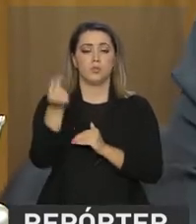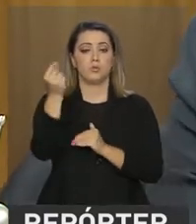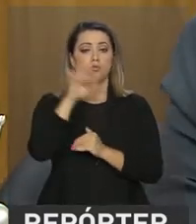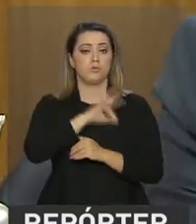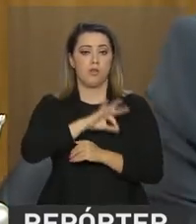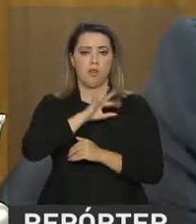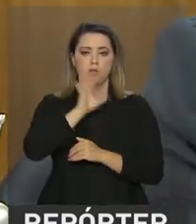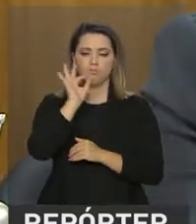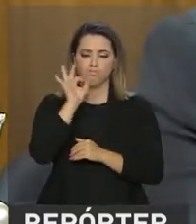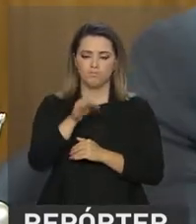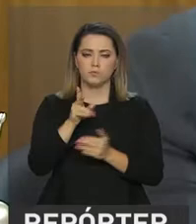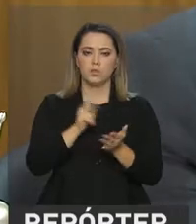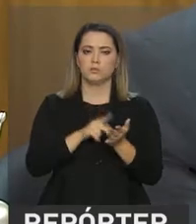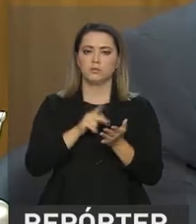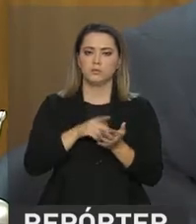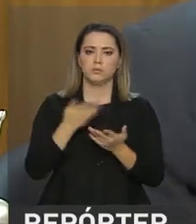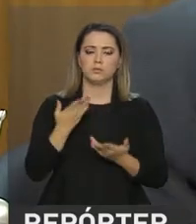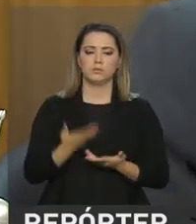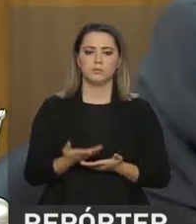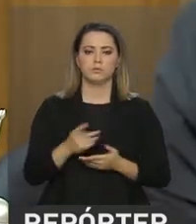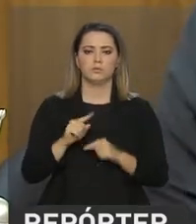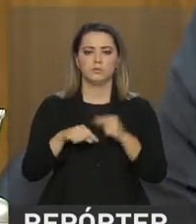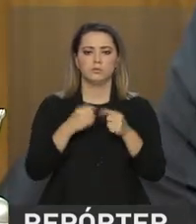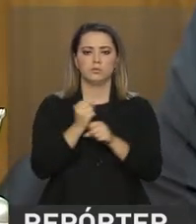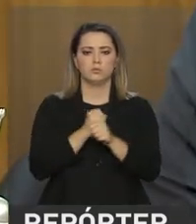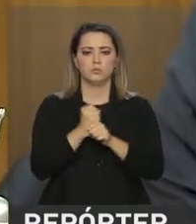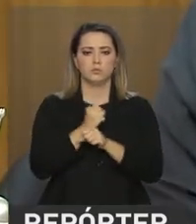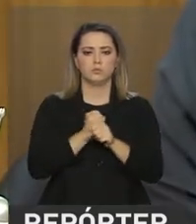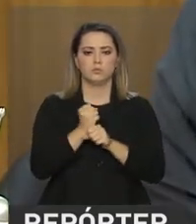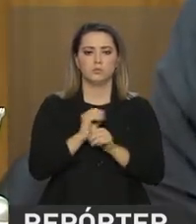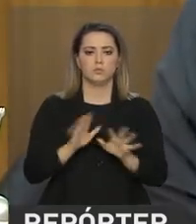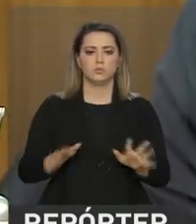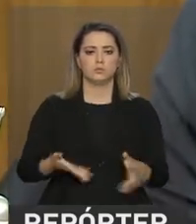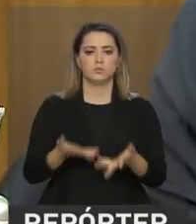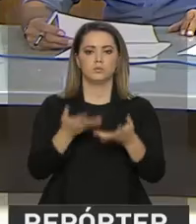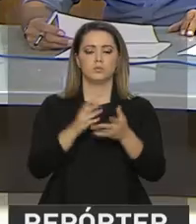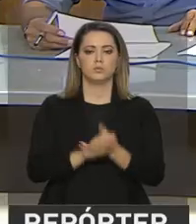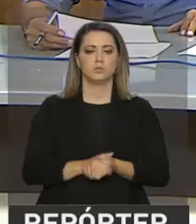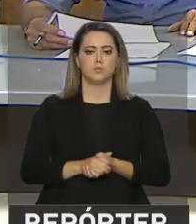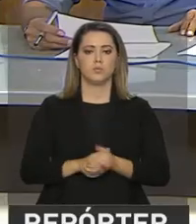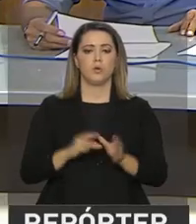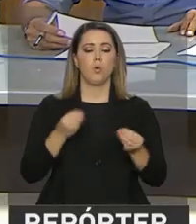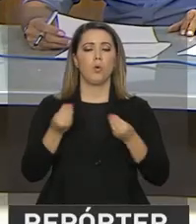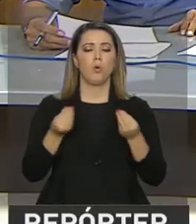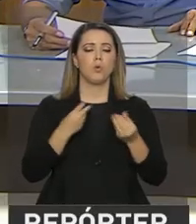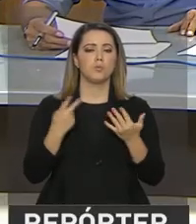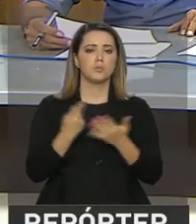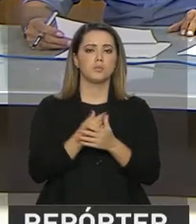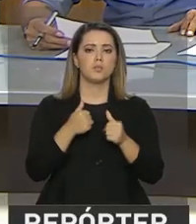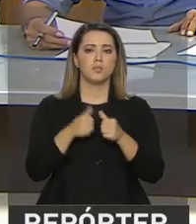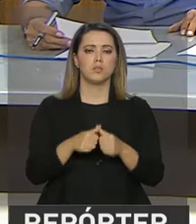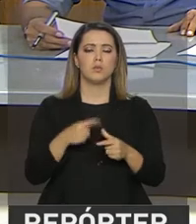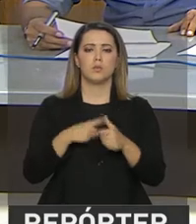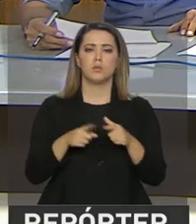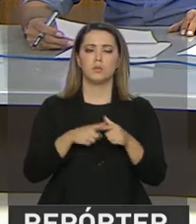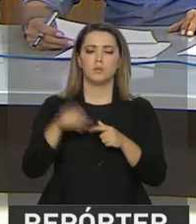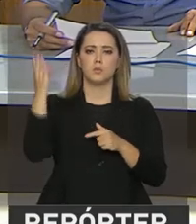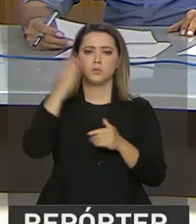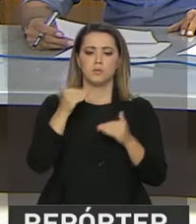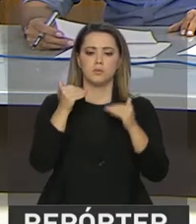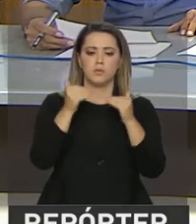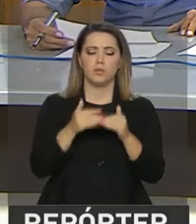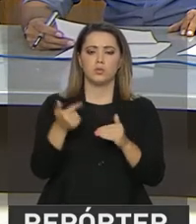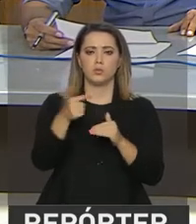só daí que viram os aumentos reais de salários nos próximos anos a produtividade e presidente como é que está tratando o nosso país frente a outros países